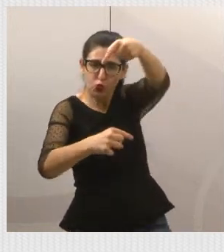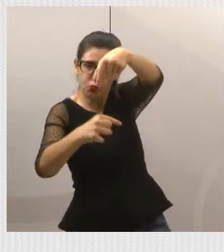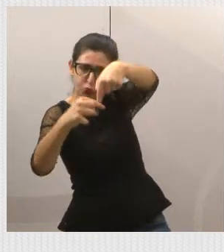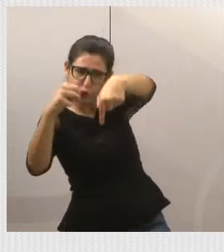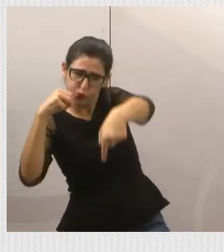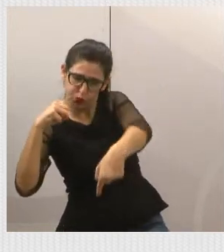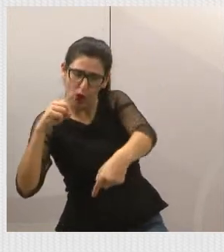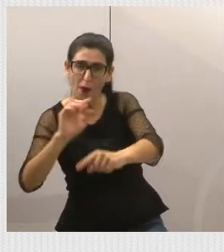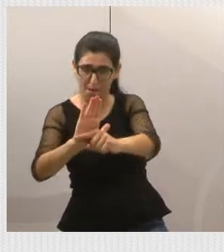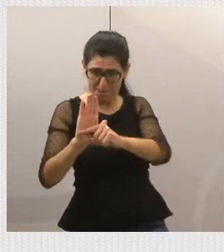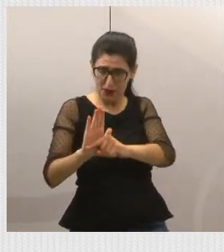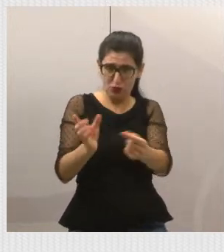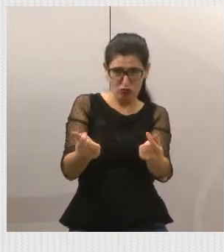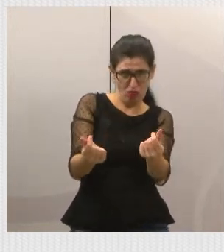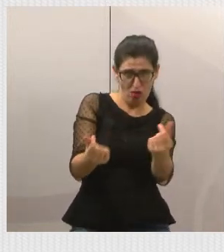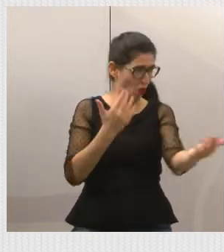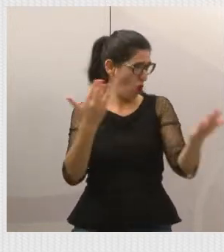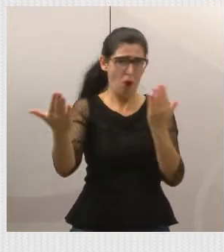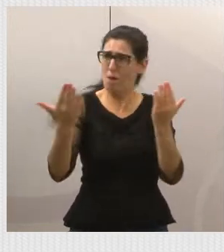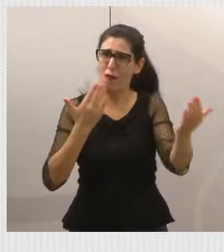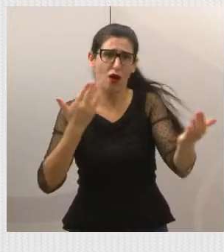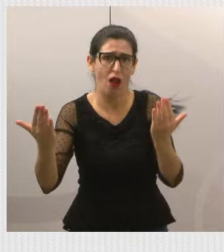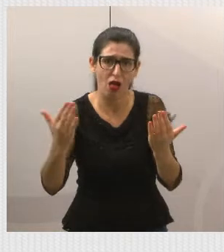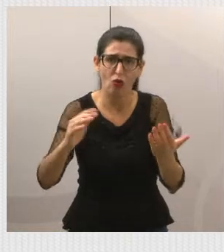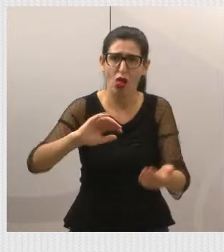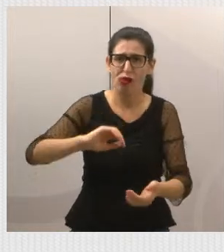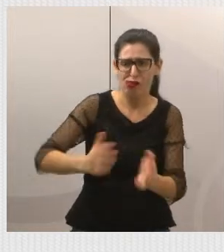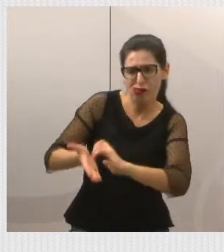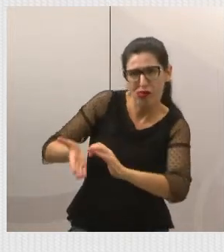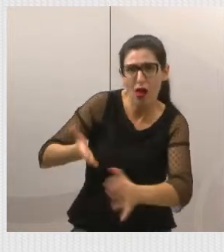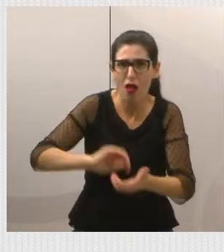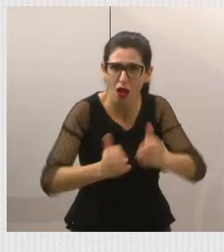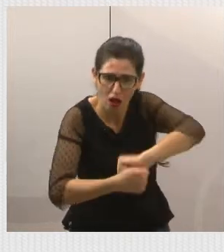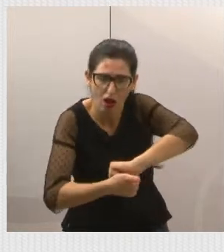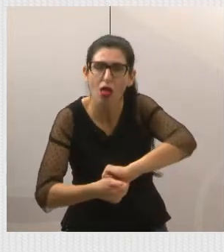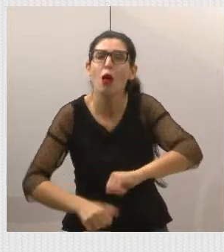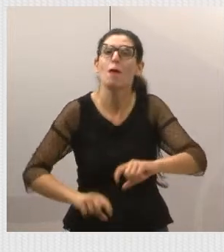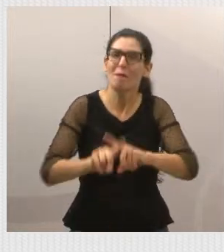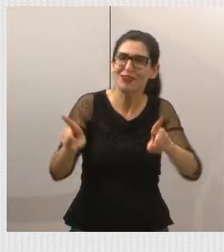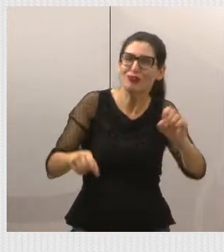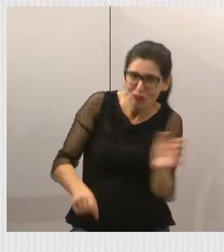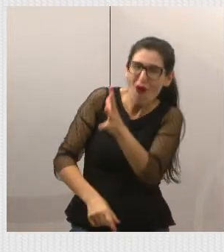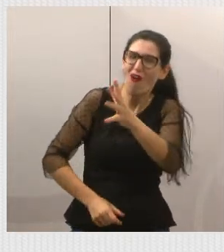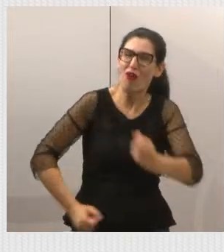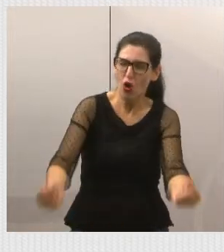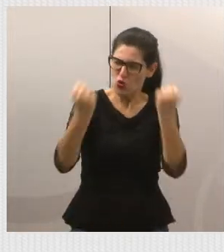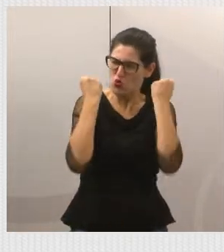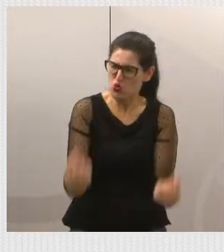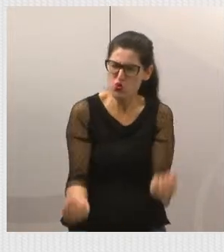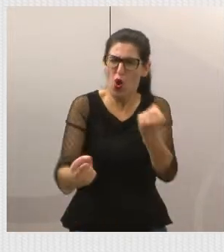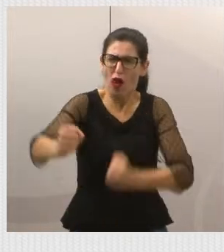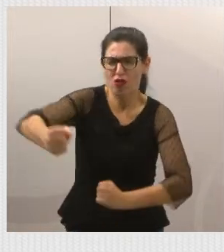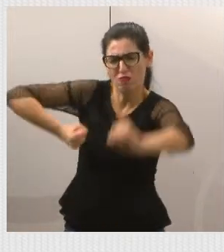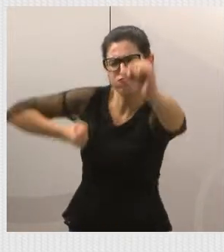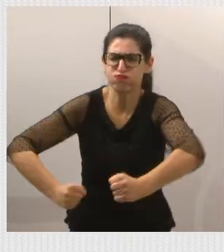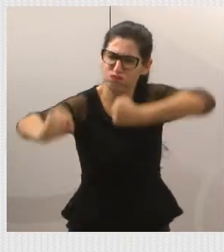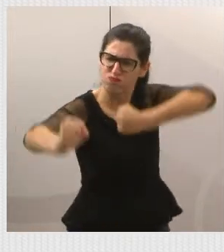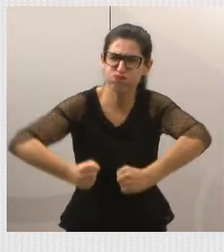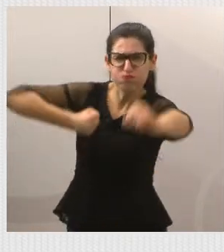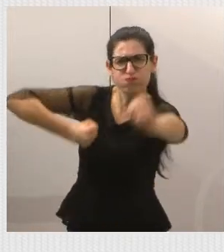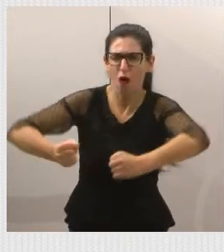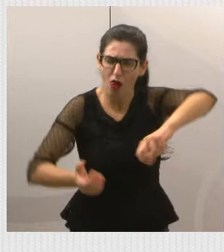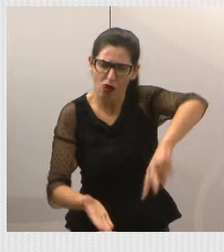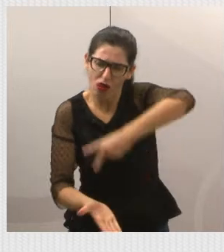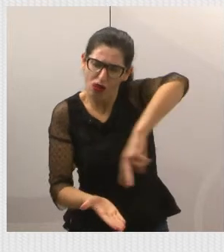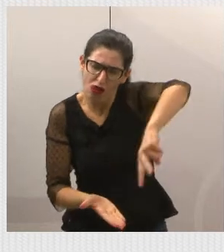com relação ao ano anterior. Mas já está previsto também a implantação de novas academias ao ar livre, reforma de campo e subvenções